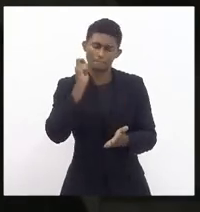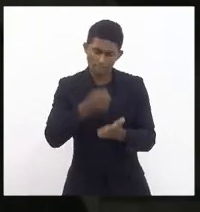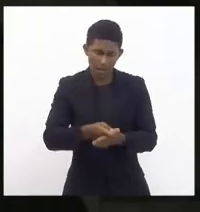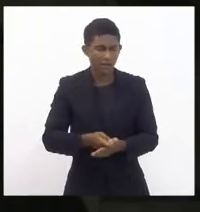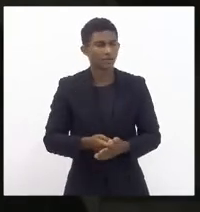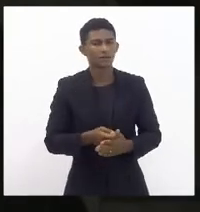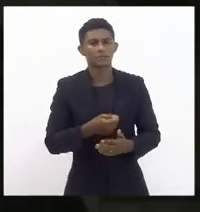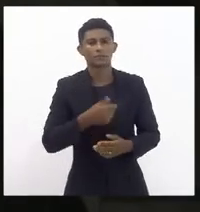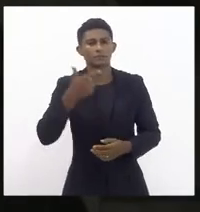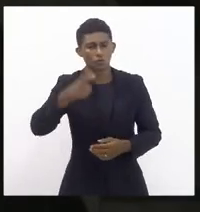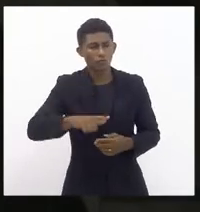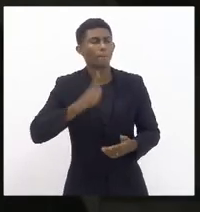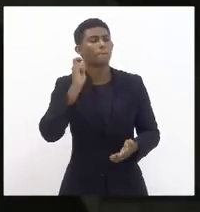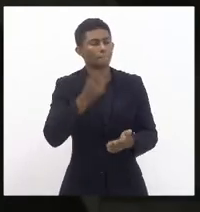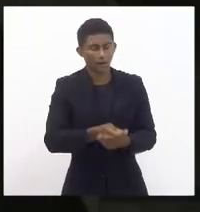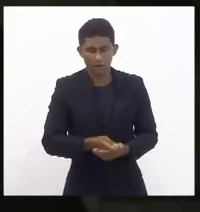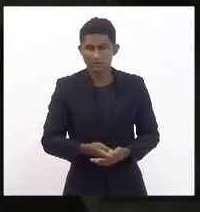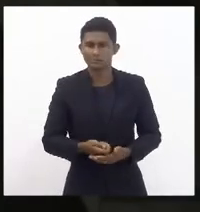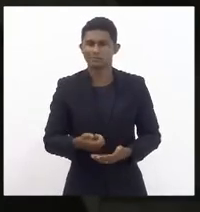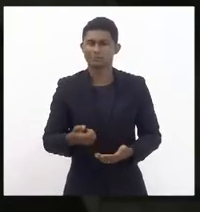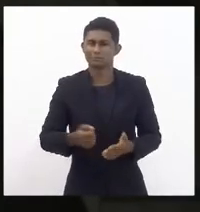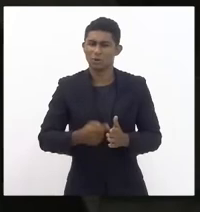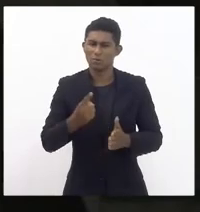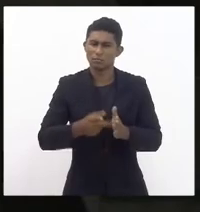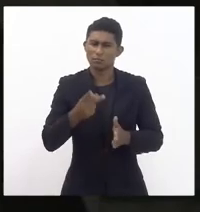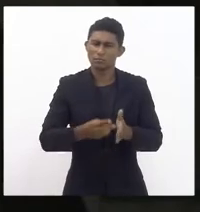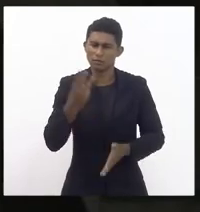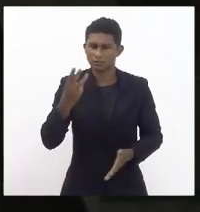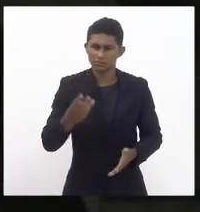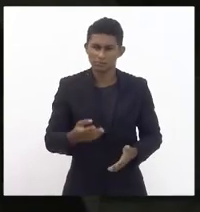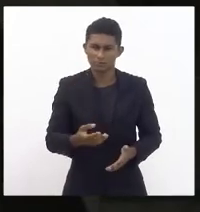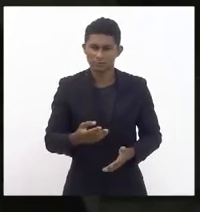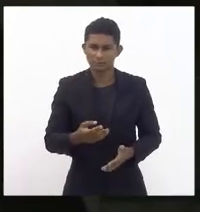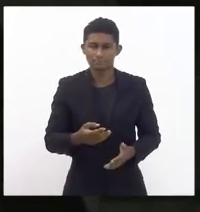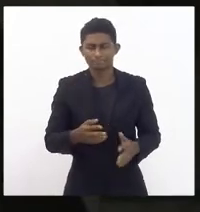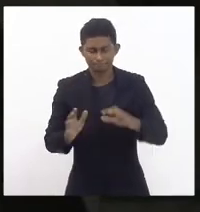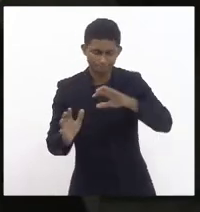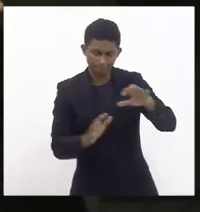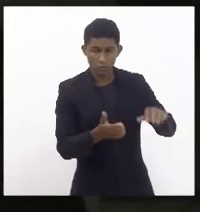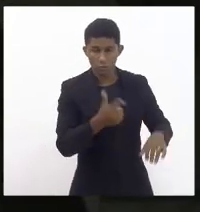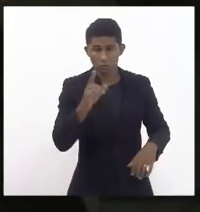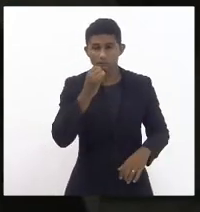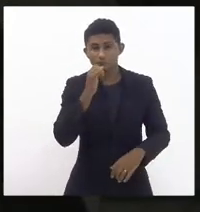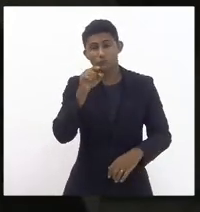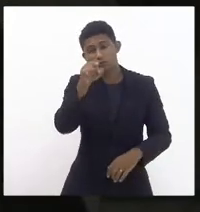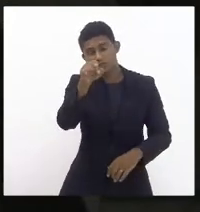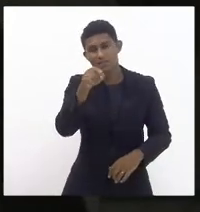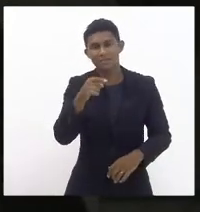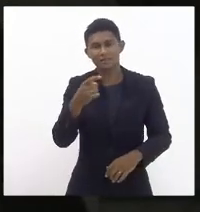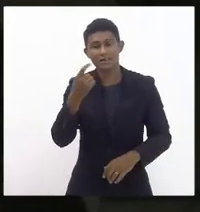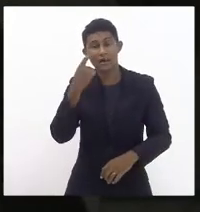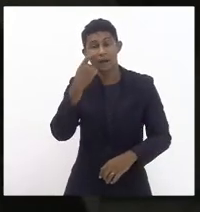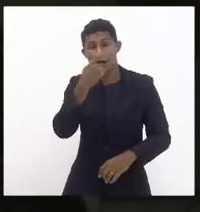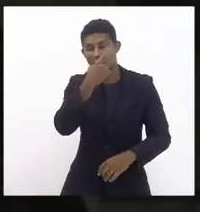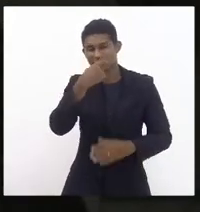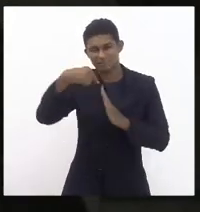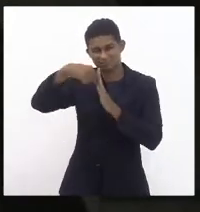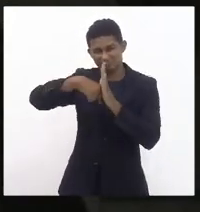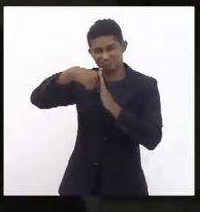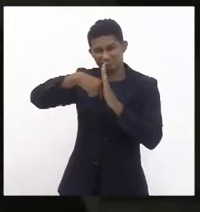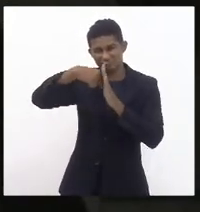e a outra questão que abordamos é que se você vai fazer exame de vista exame físico você paga